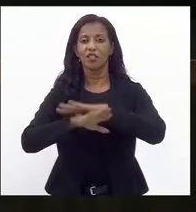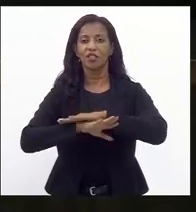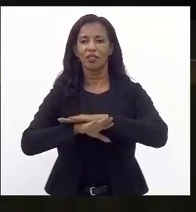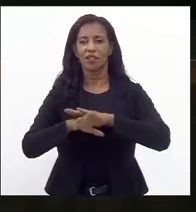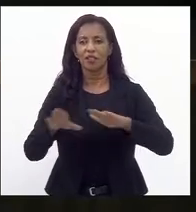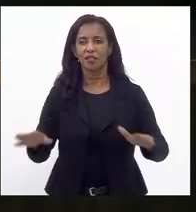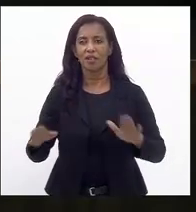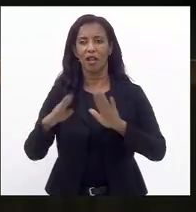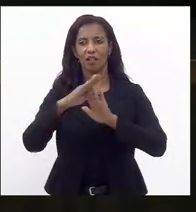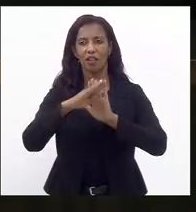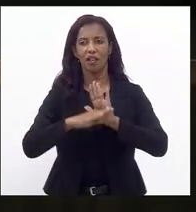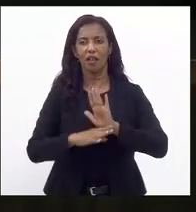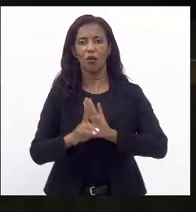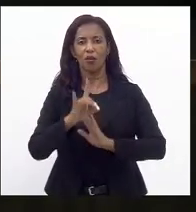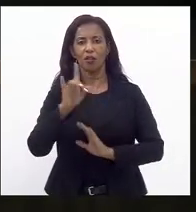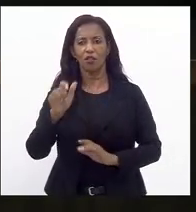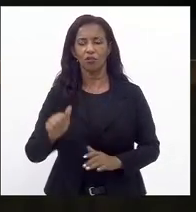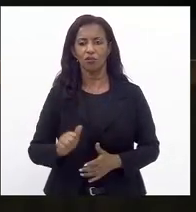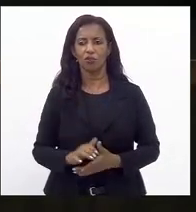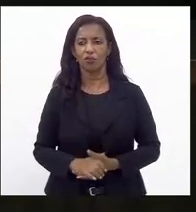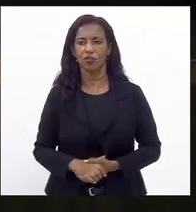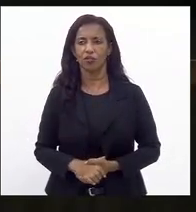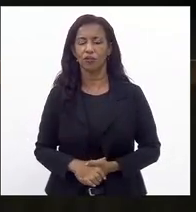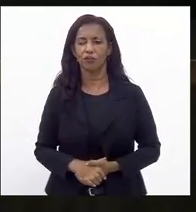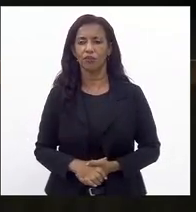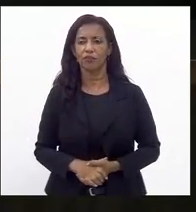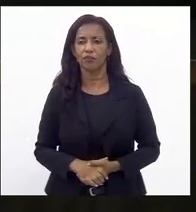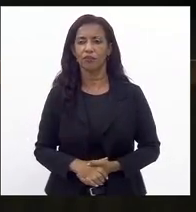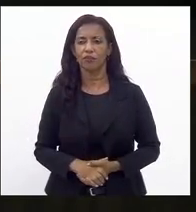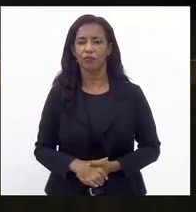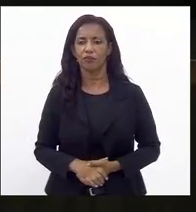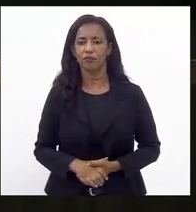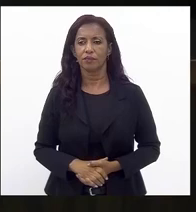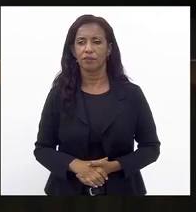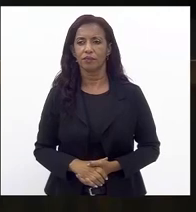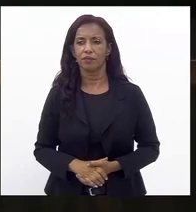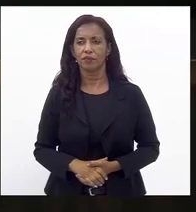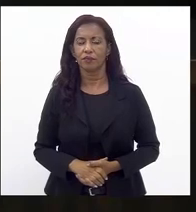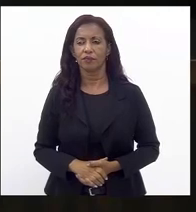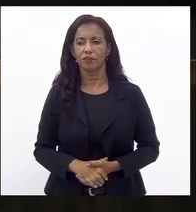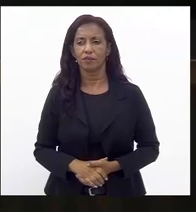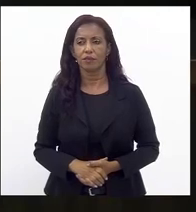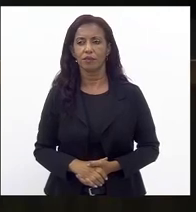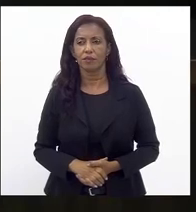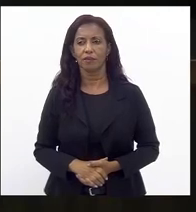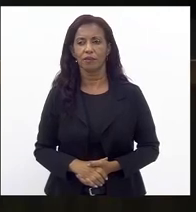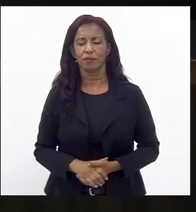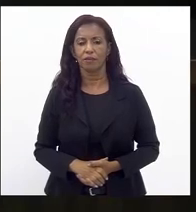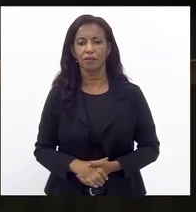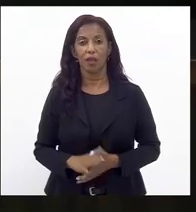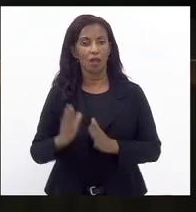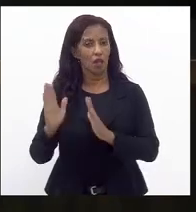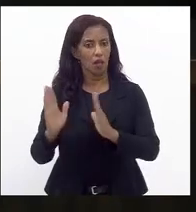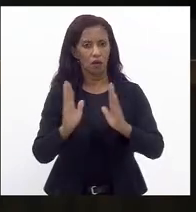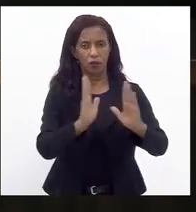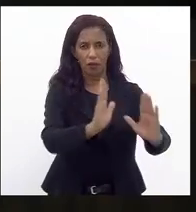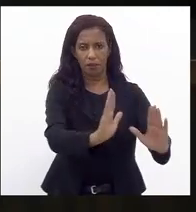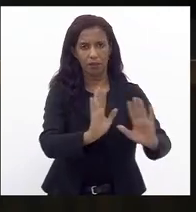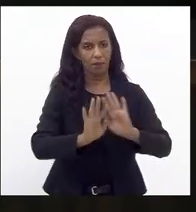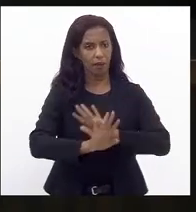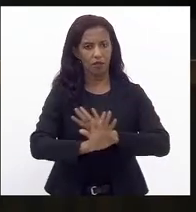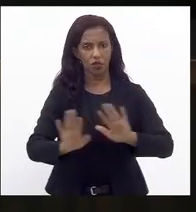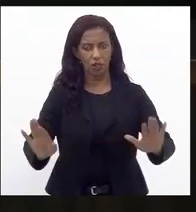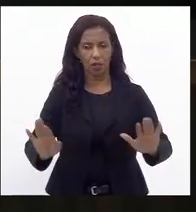encerrada a ordem do dia está encerrada a ordem do dia e a venda não vou não vou dar microfone de a Paty para ninguém Por favor